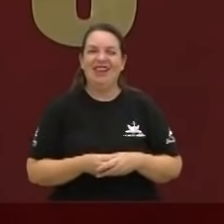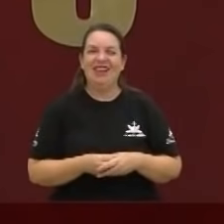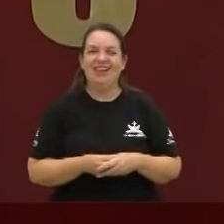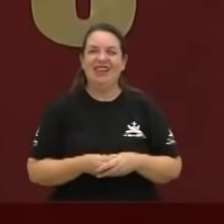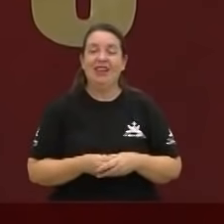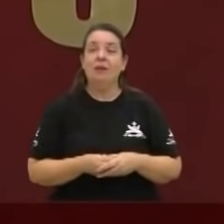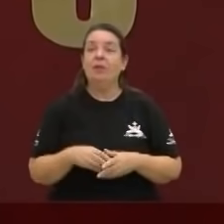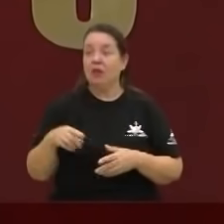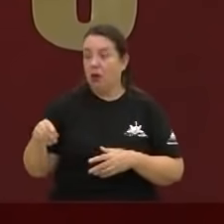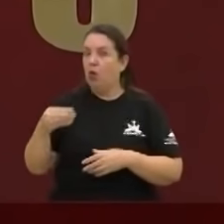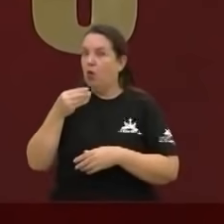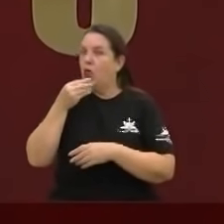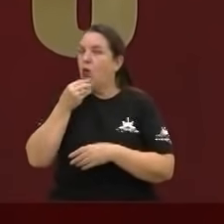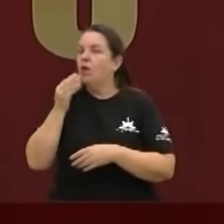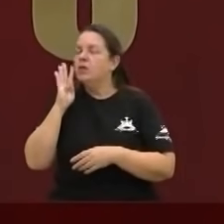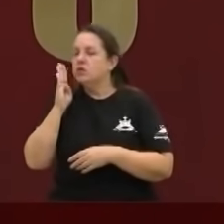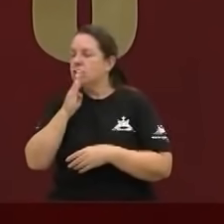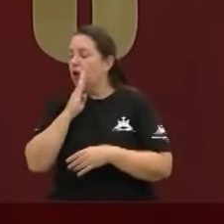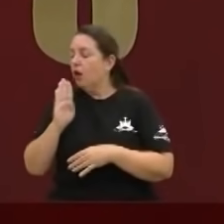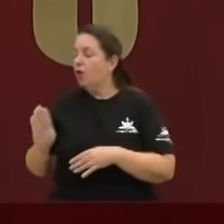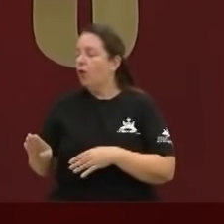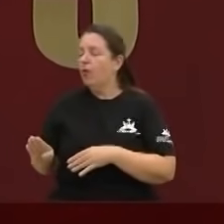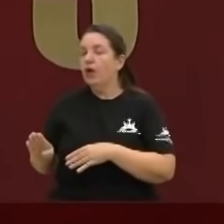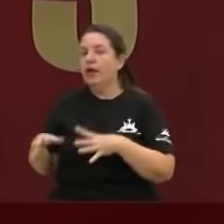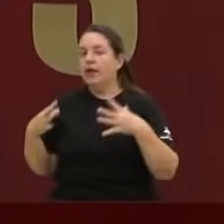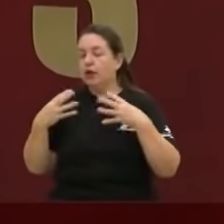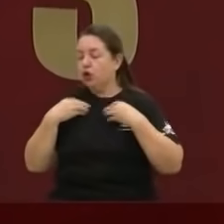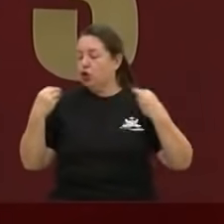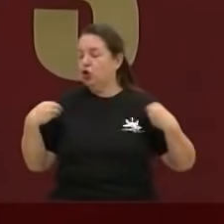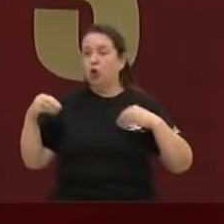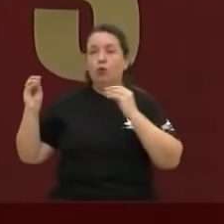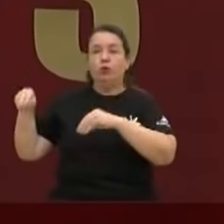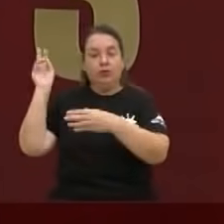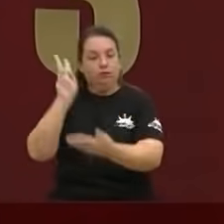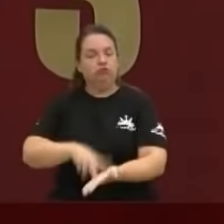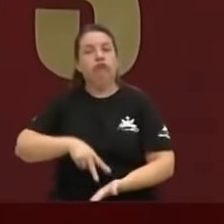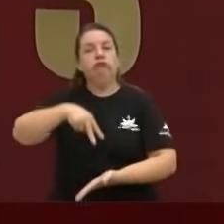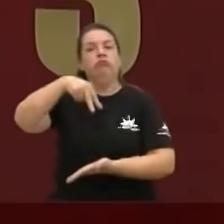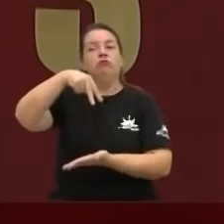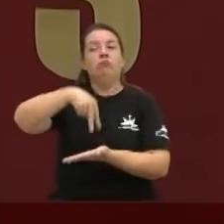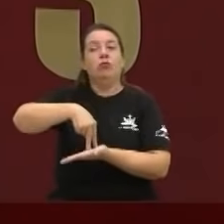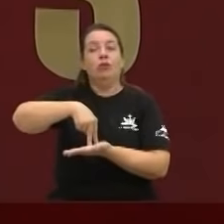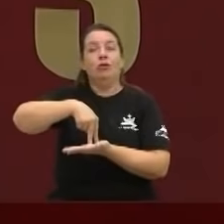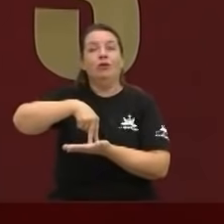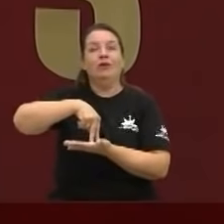Diz que ele jogou um manto e deu um pulo.